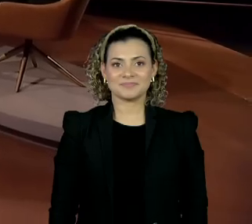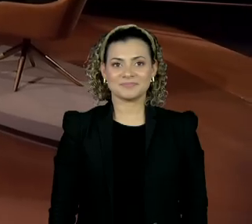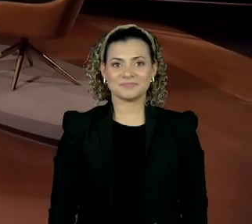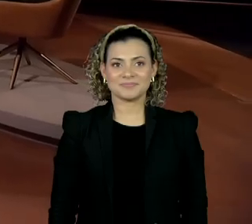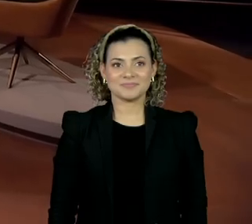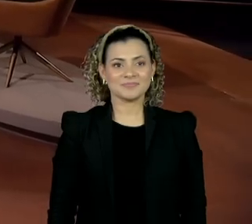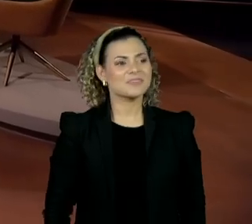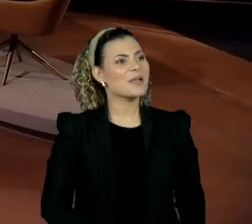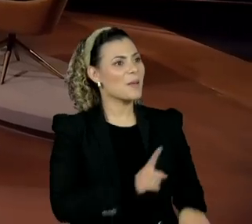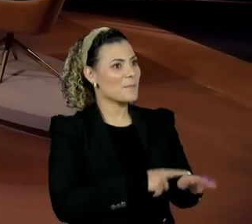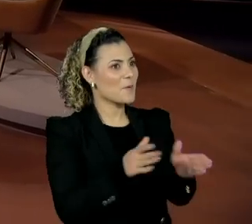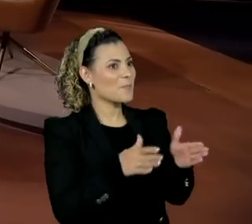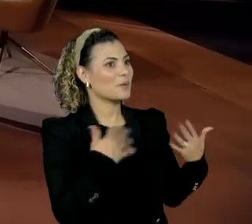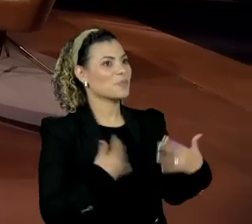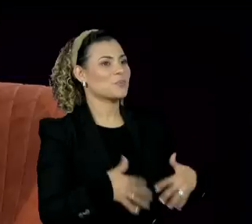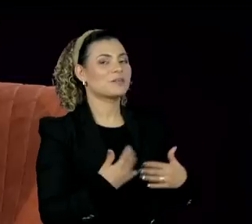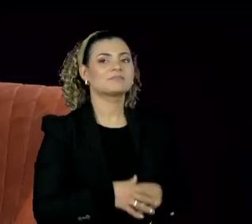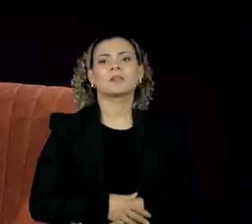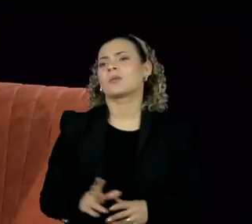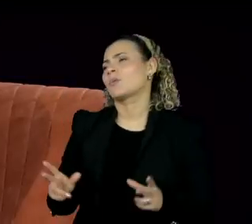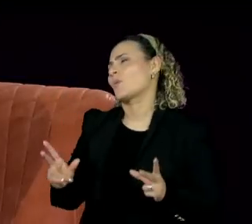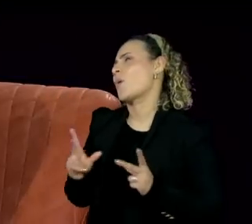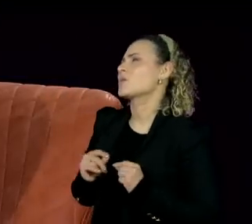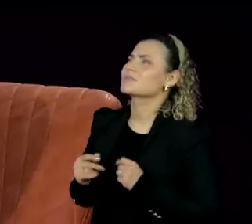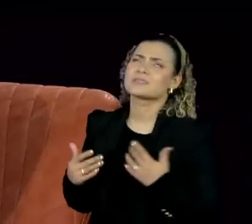Que momento foi gente, esse, né?